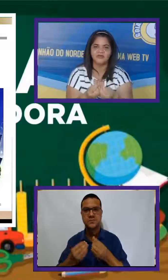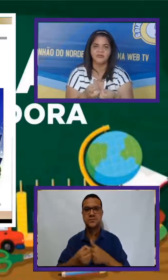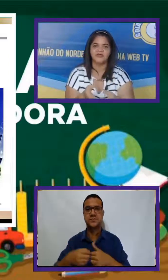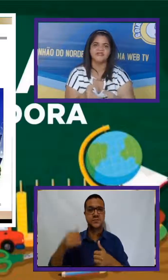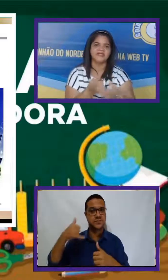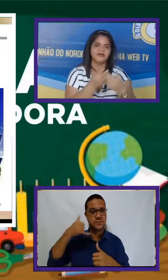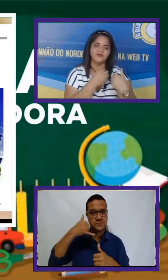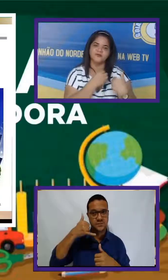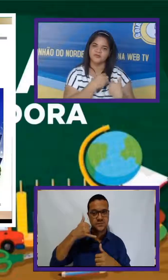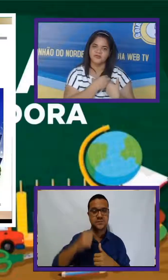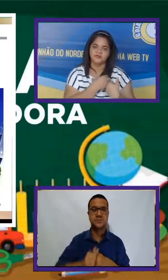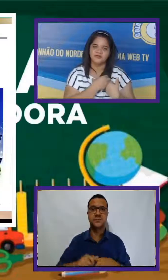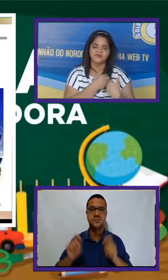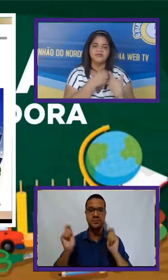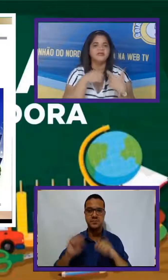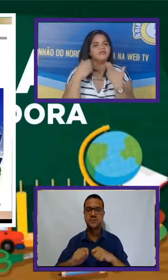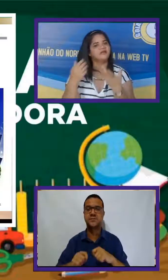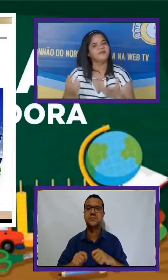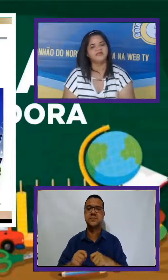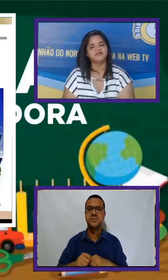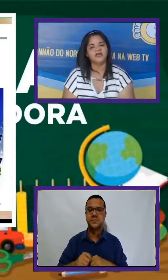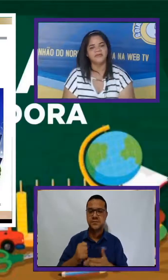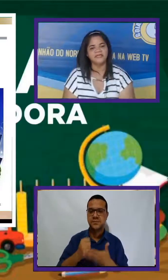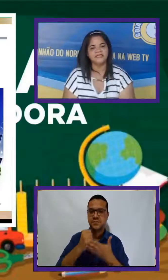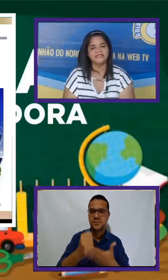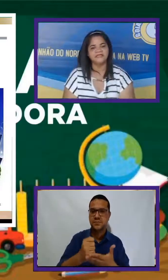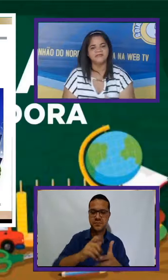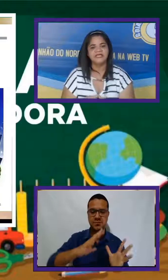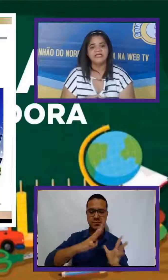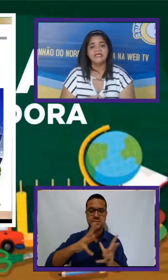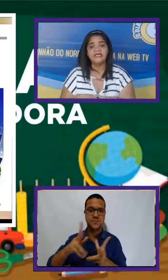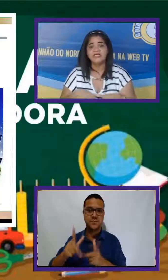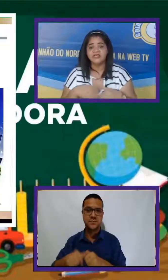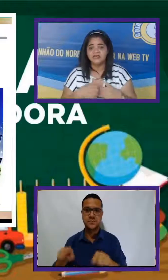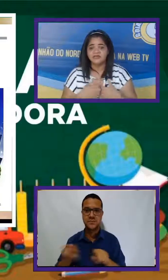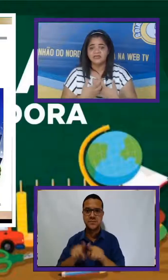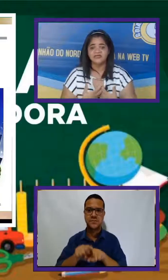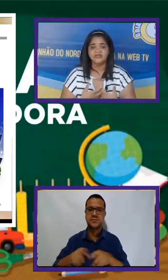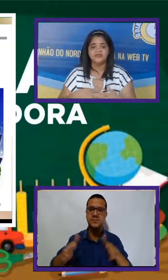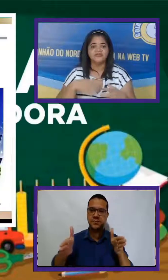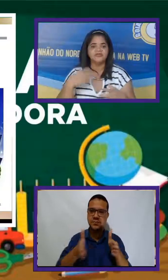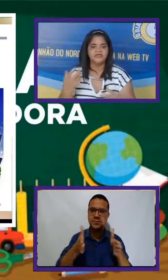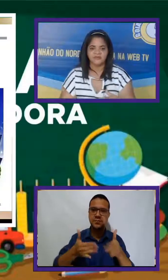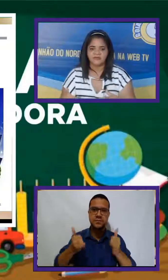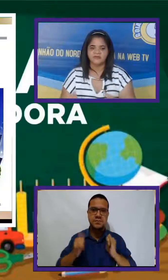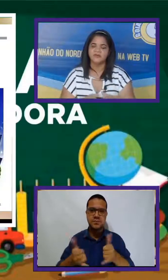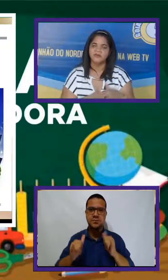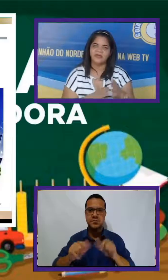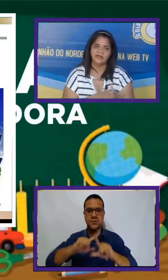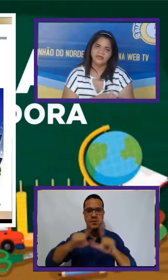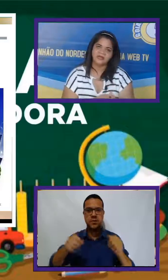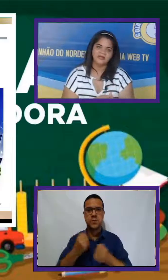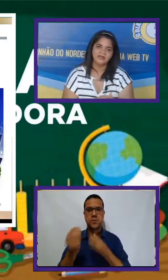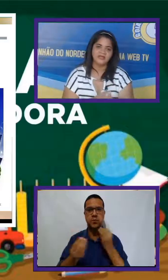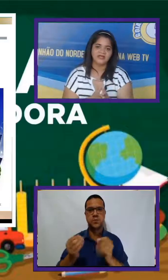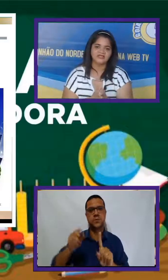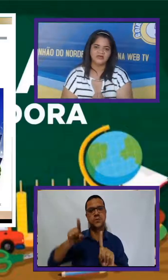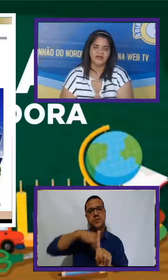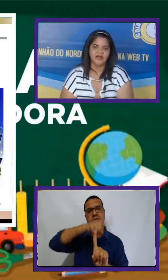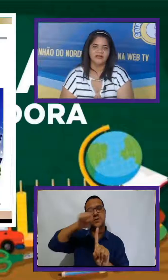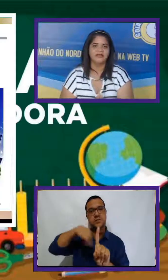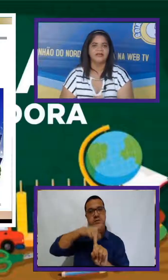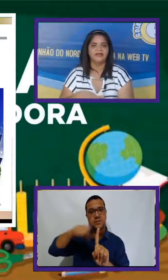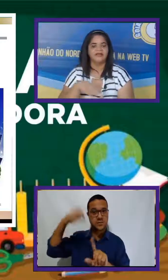Mais econômico Porque vai ser econômico Para seu bolso E também ajudar o planeta E a geração de energia De fontes limpas Como a eólica